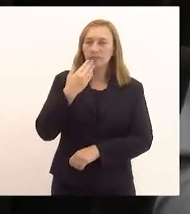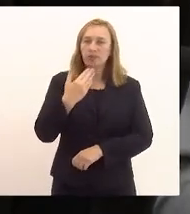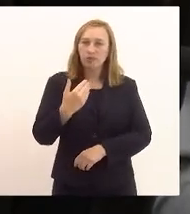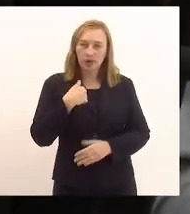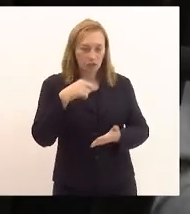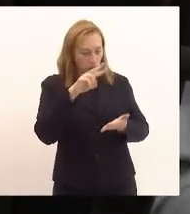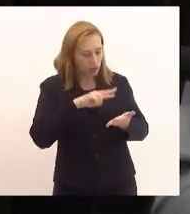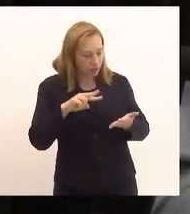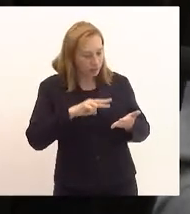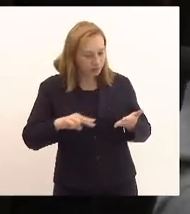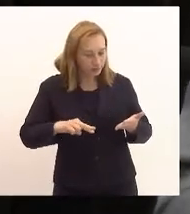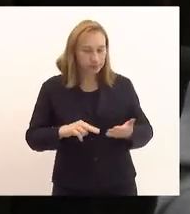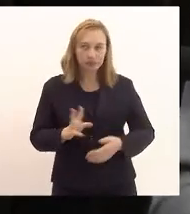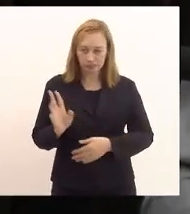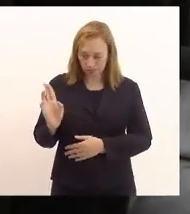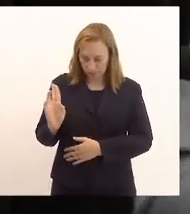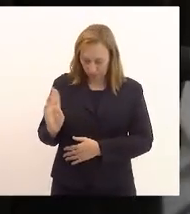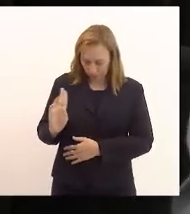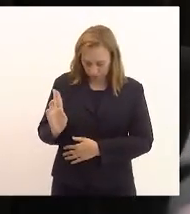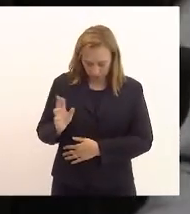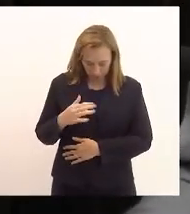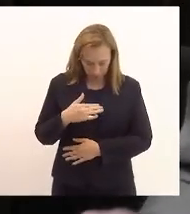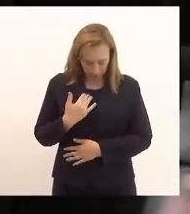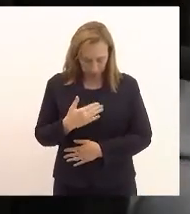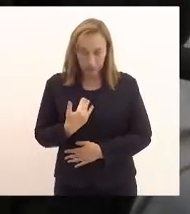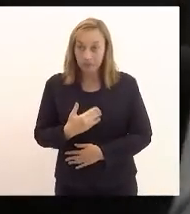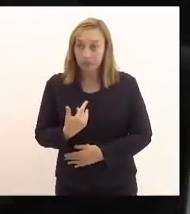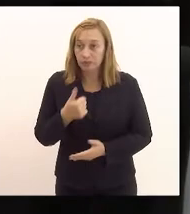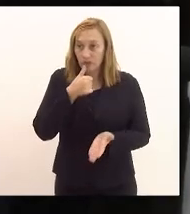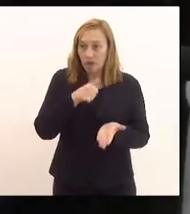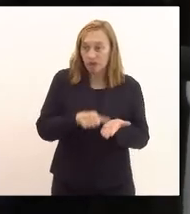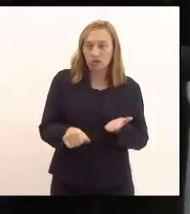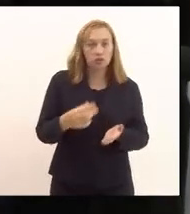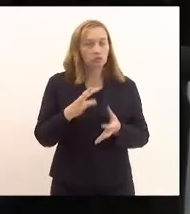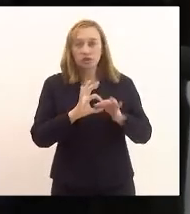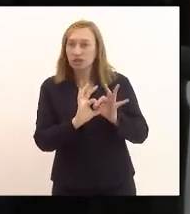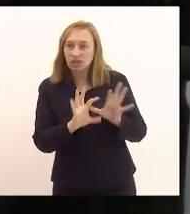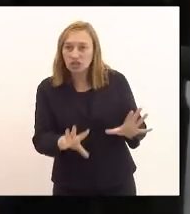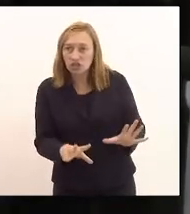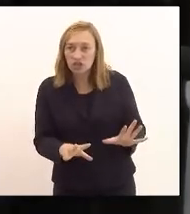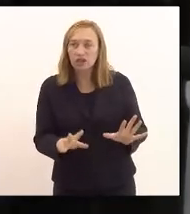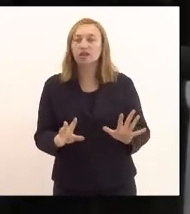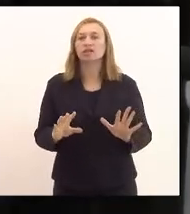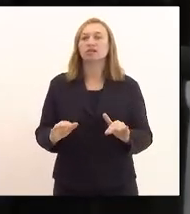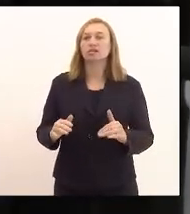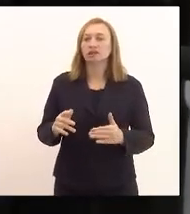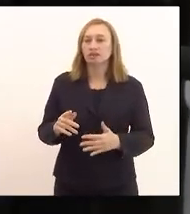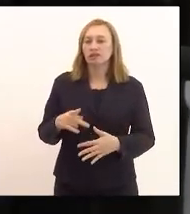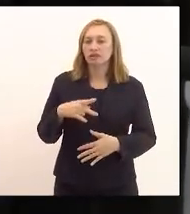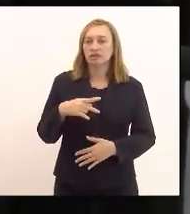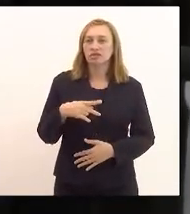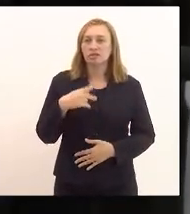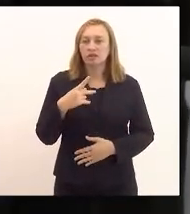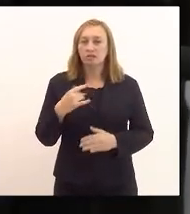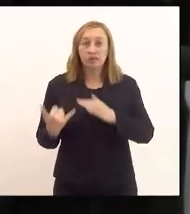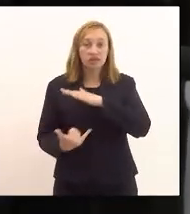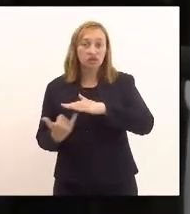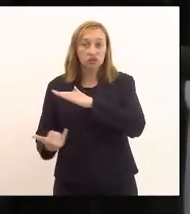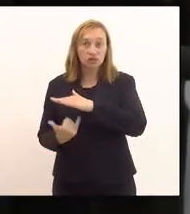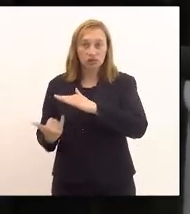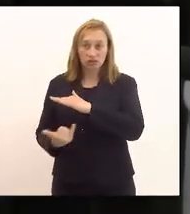aqui nome dele e vou ler aqui uma carta eu não poderia deixar de expressar minha altíssima consideração por esta intuição